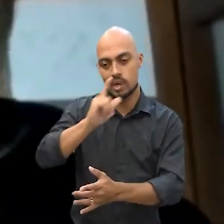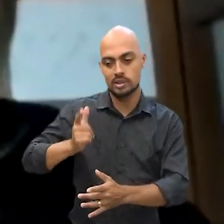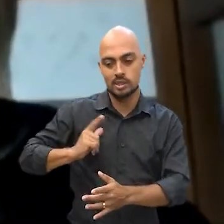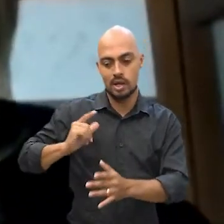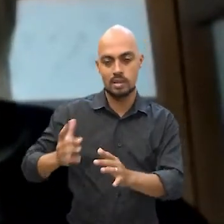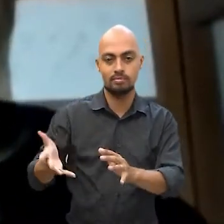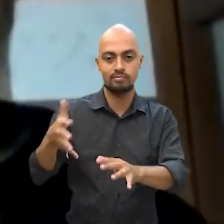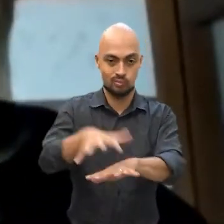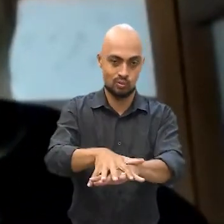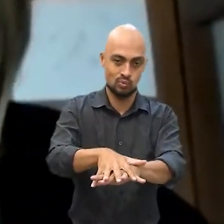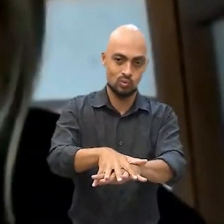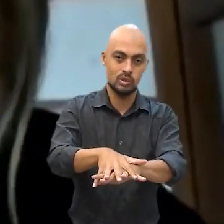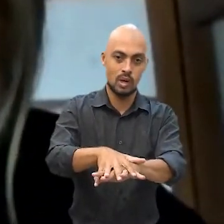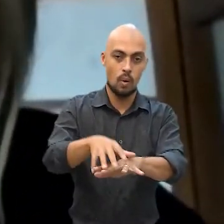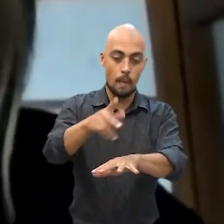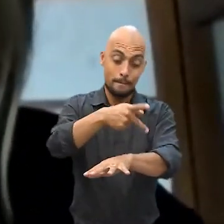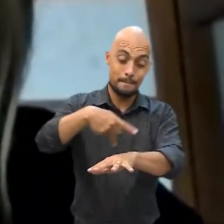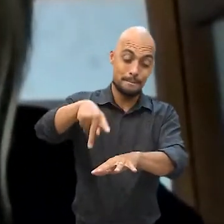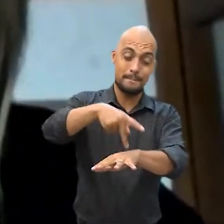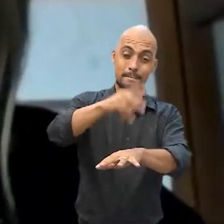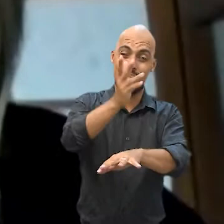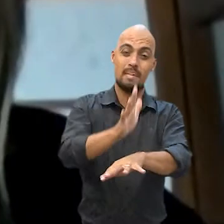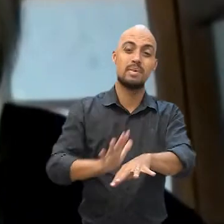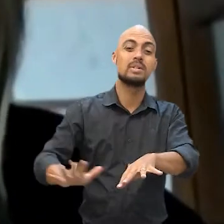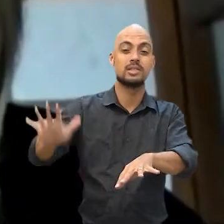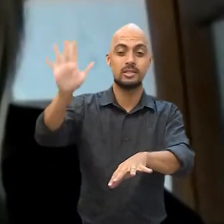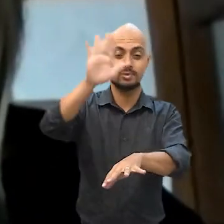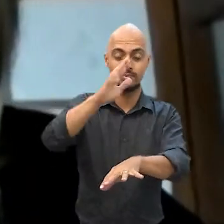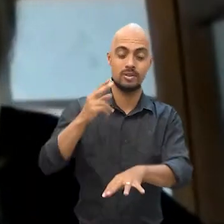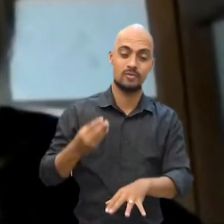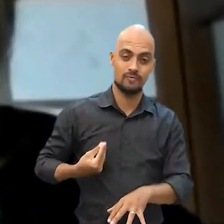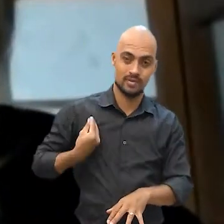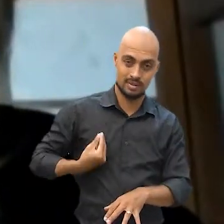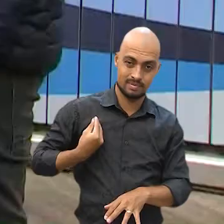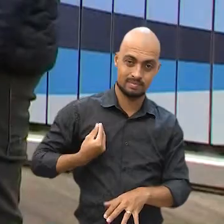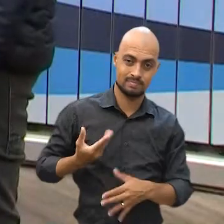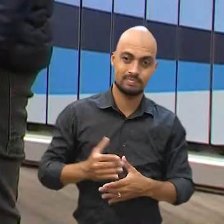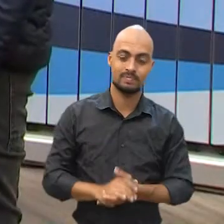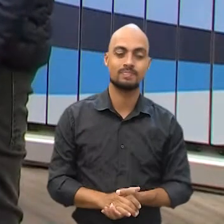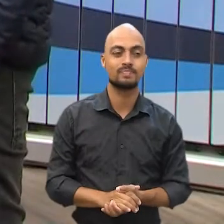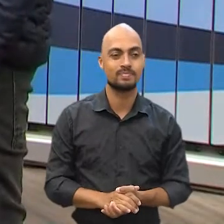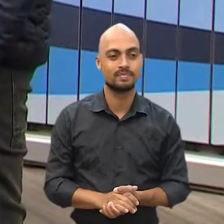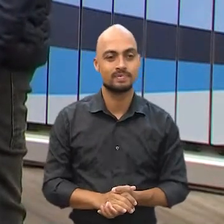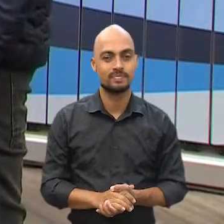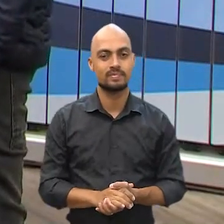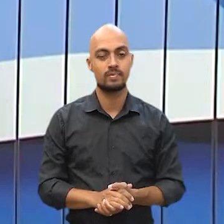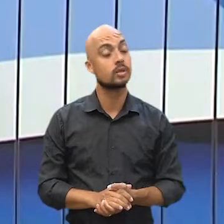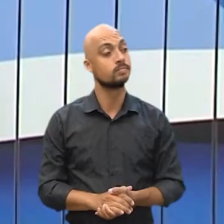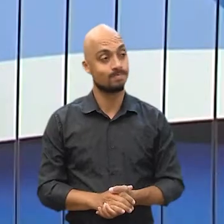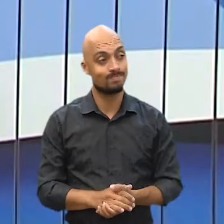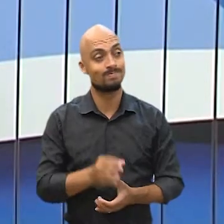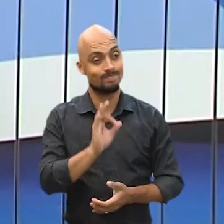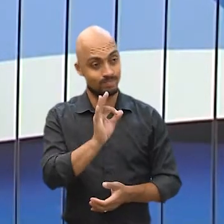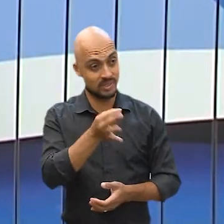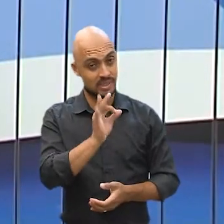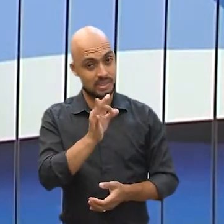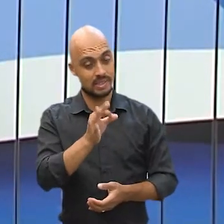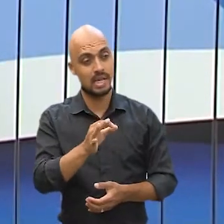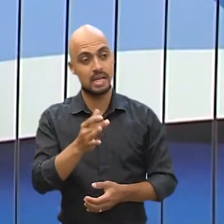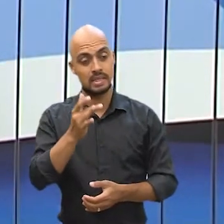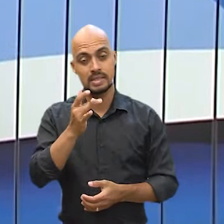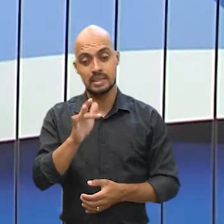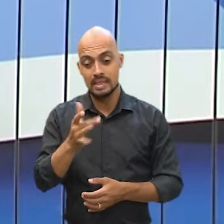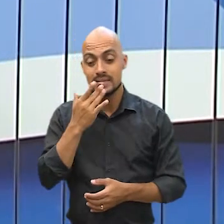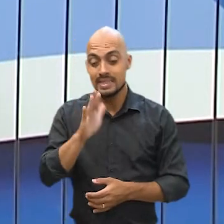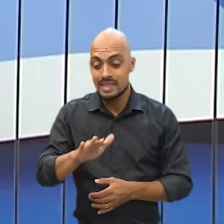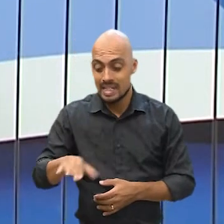que é a inclusão, né, no país, na nossa realidade. Com certeza. Para essas crianças, a dificuldade